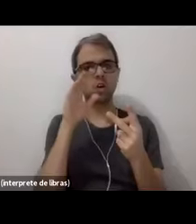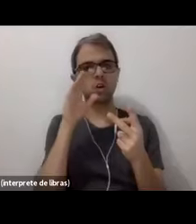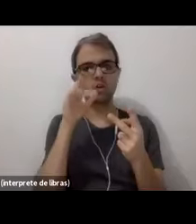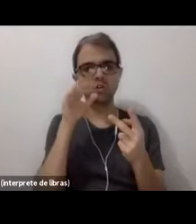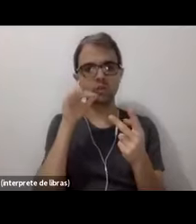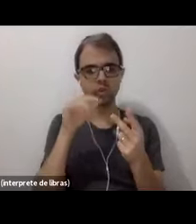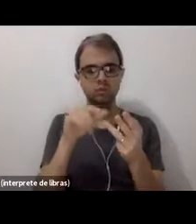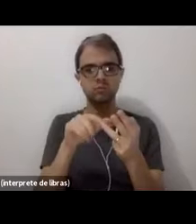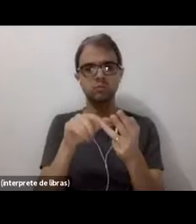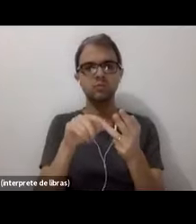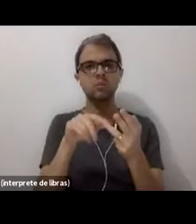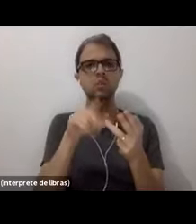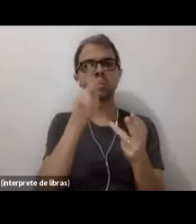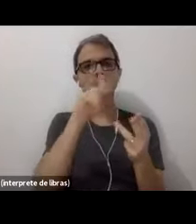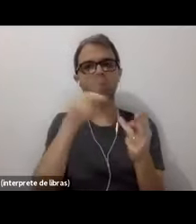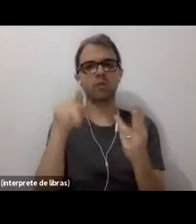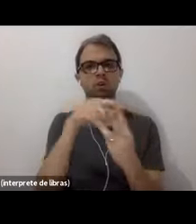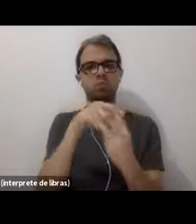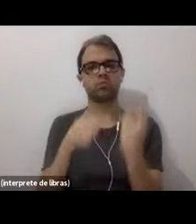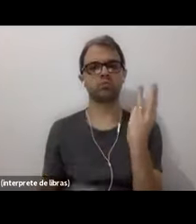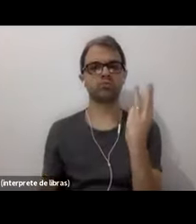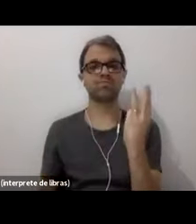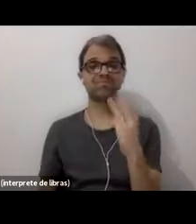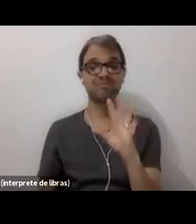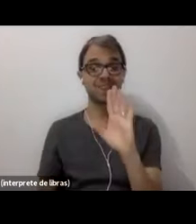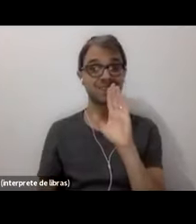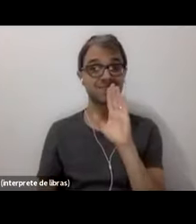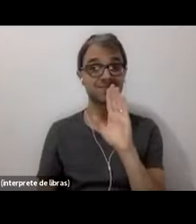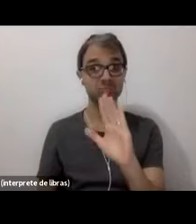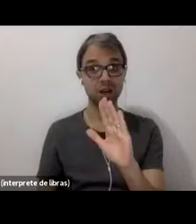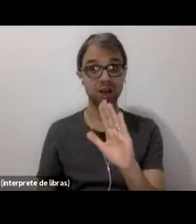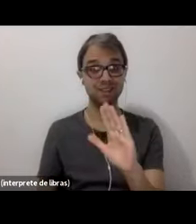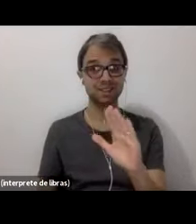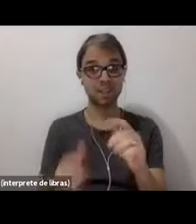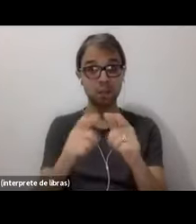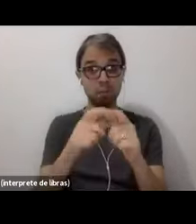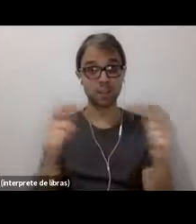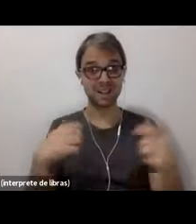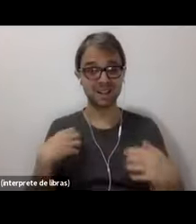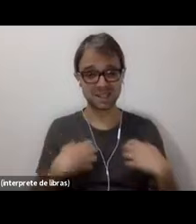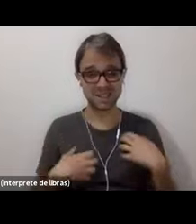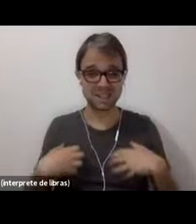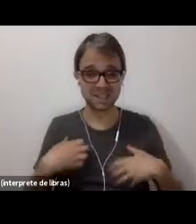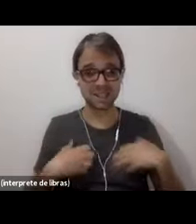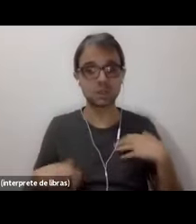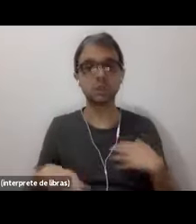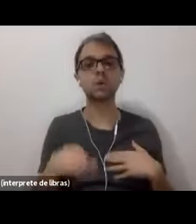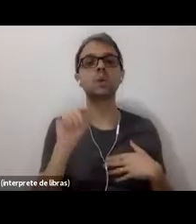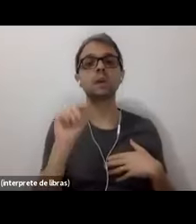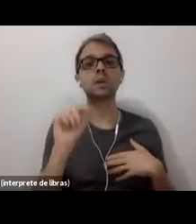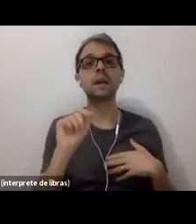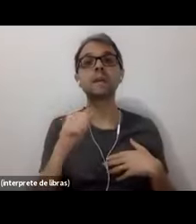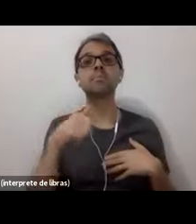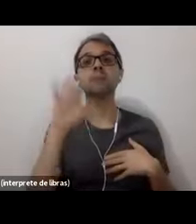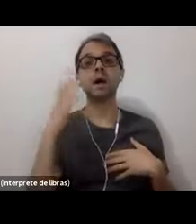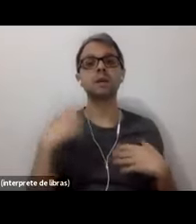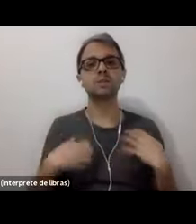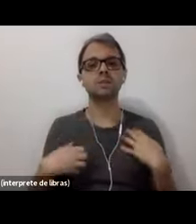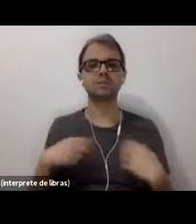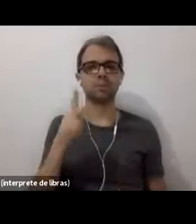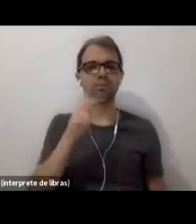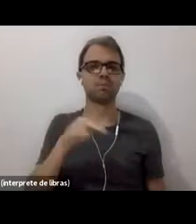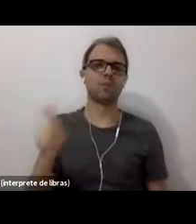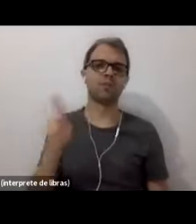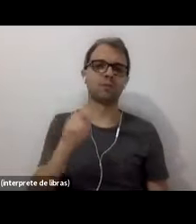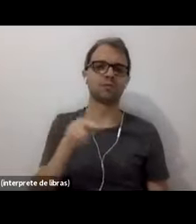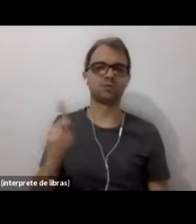professores. Mas a gente percebe que a maior angústia do retorno às aulas é justamente dos professores. E dos professores,